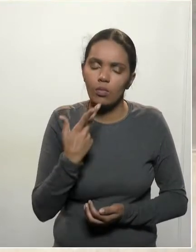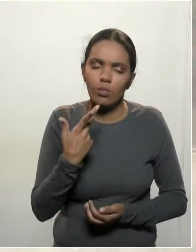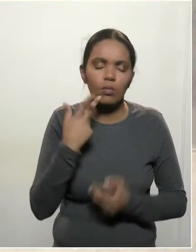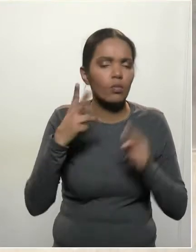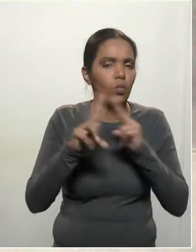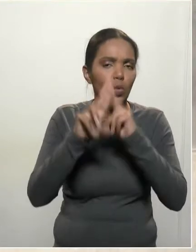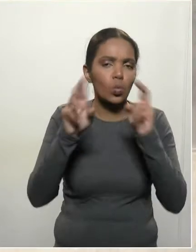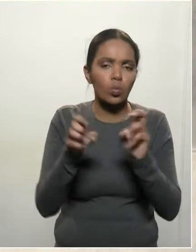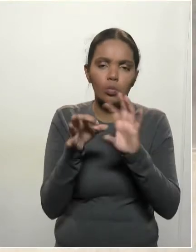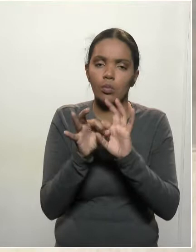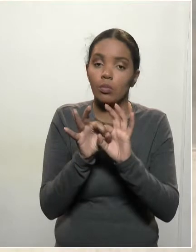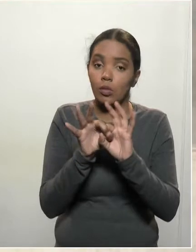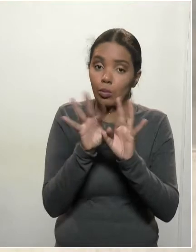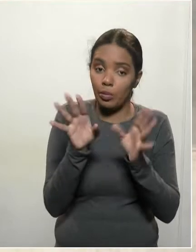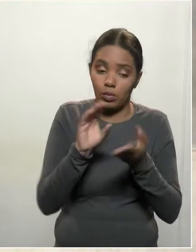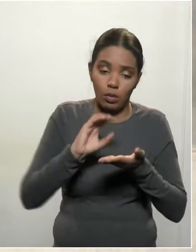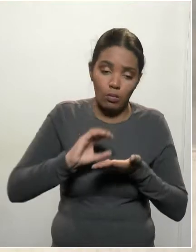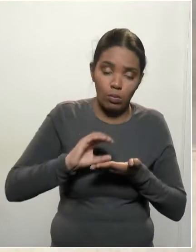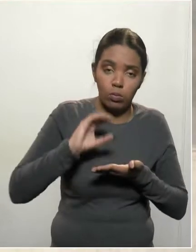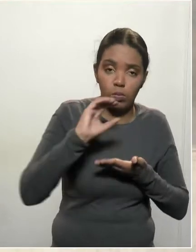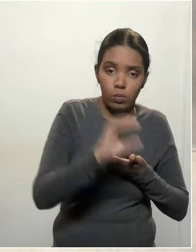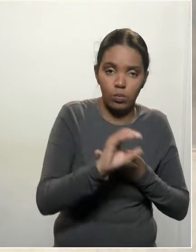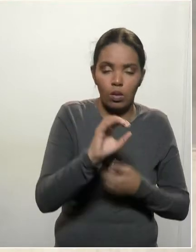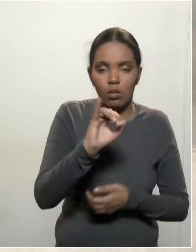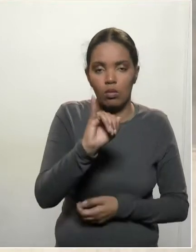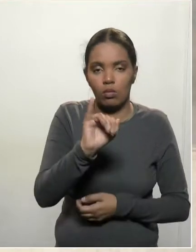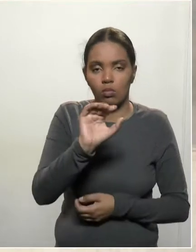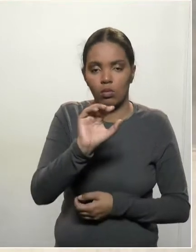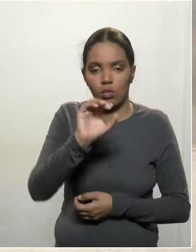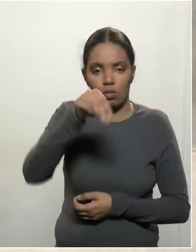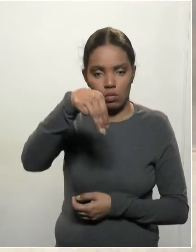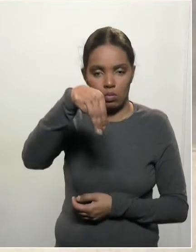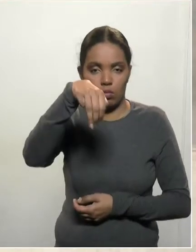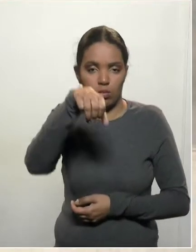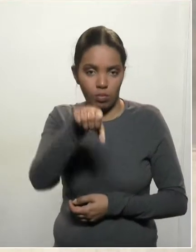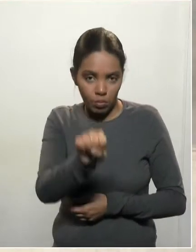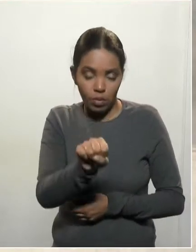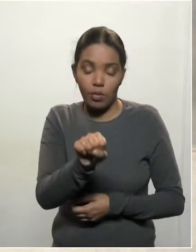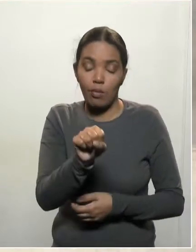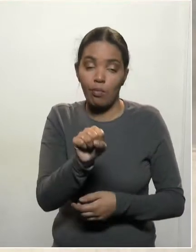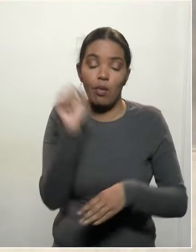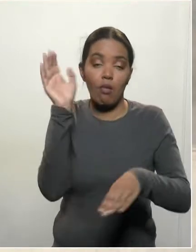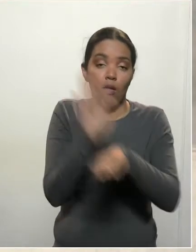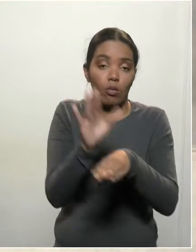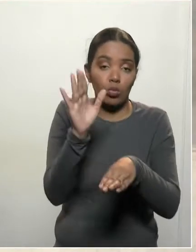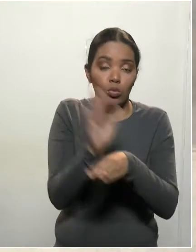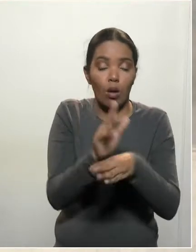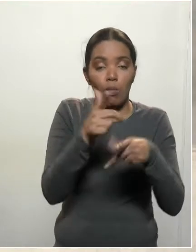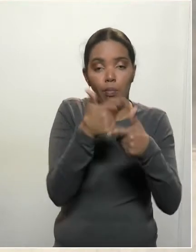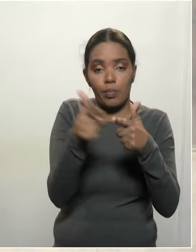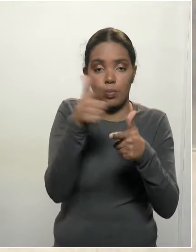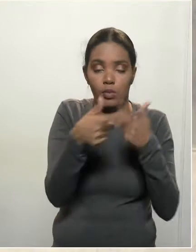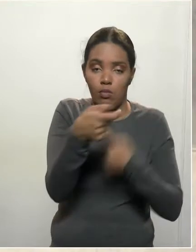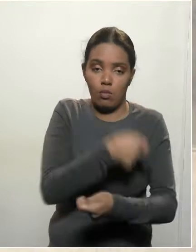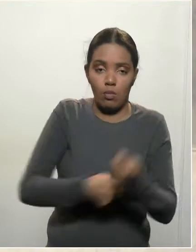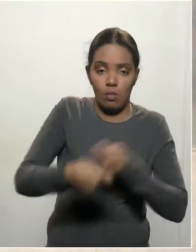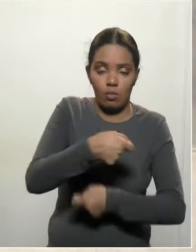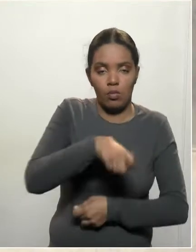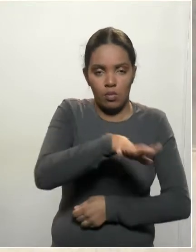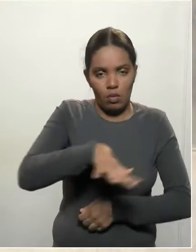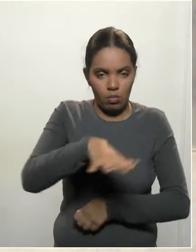sobre a liberação de créditos de ICMS como uma medida para aliviar os efeitos da crise econômica no setor empresarial.